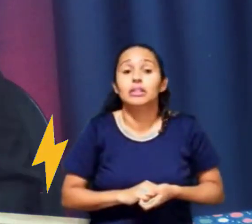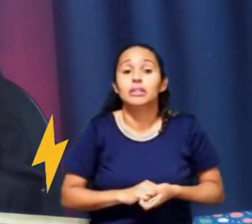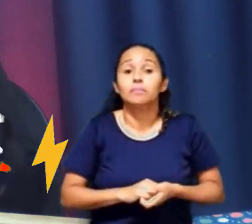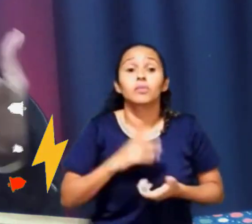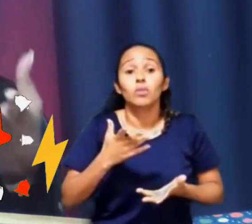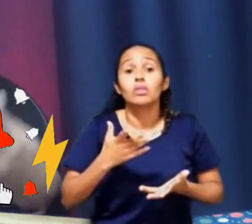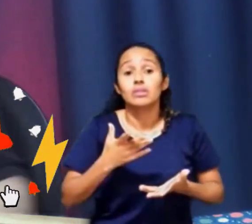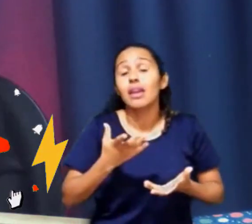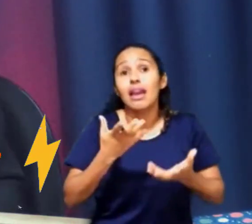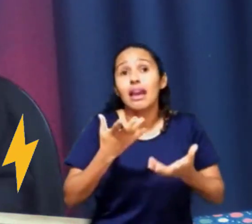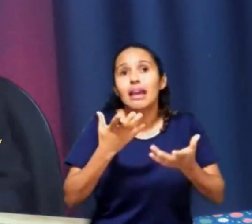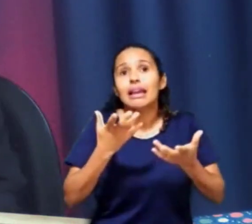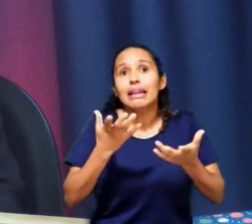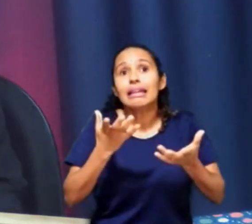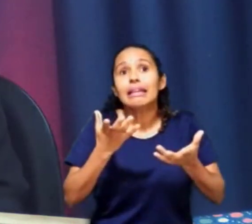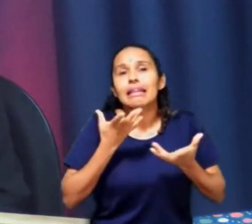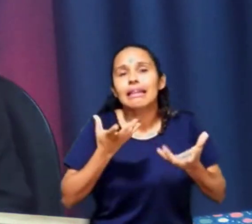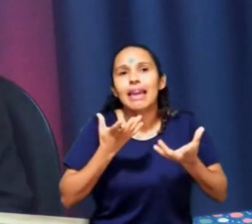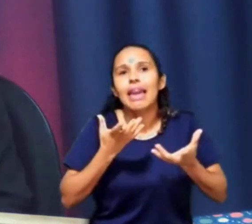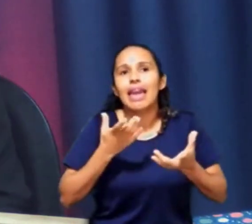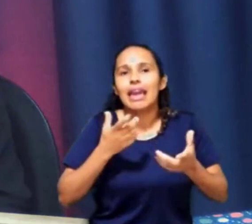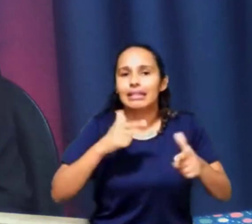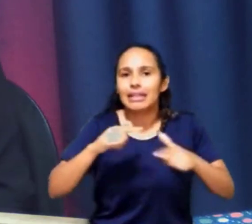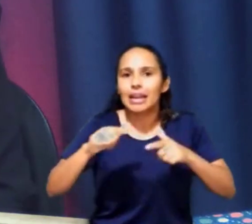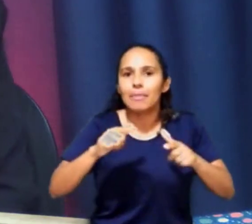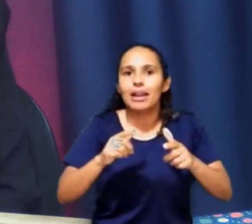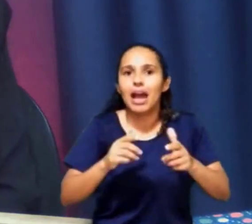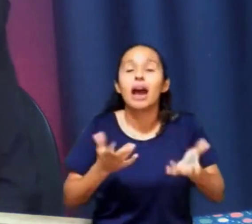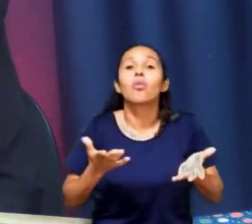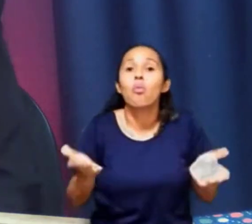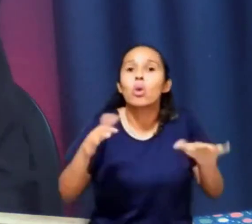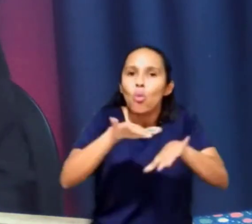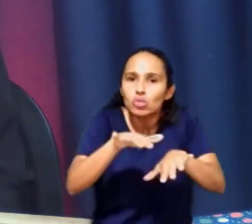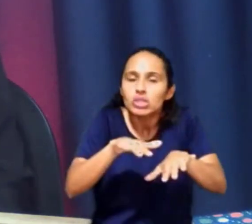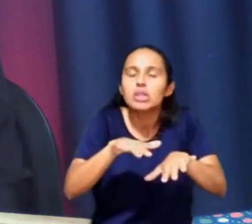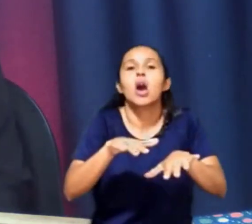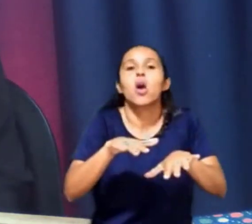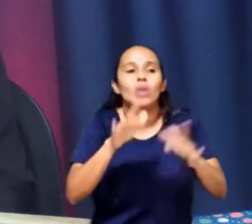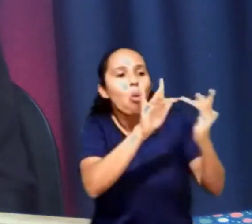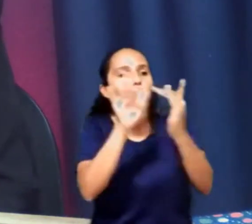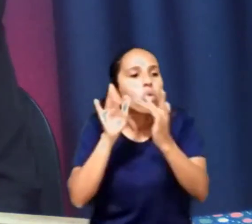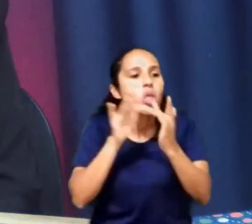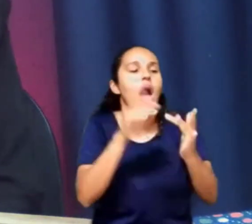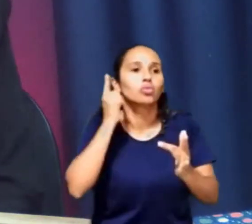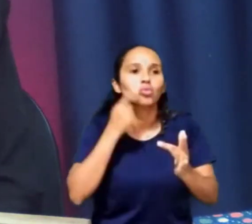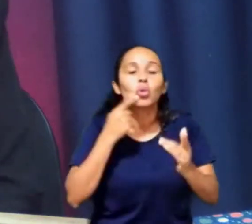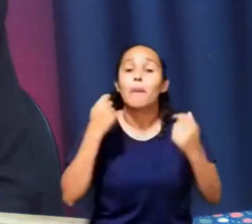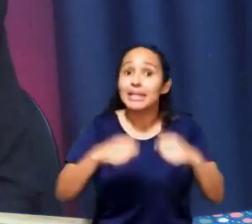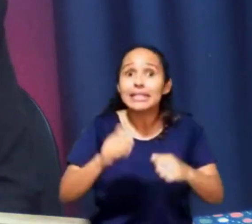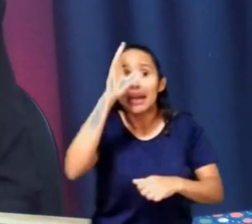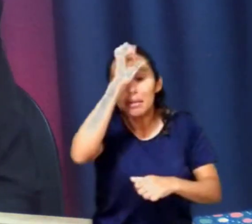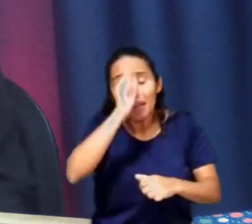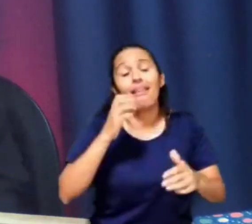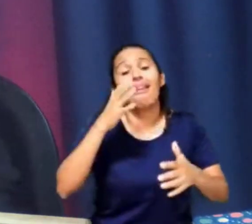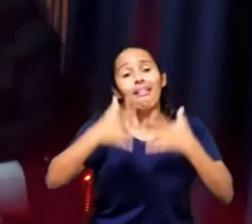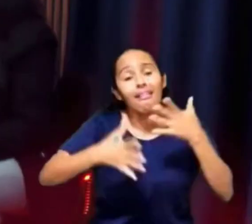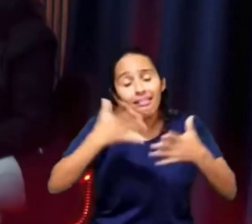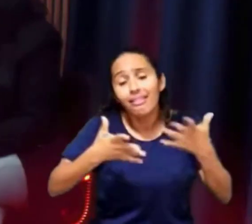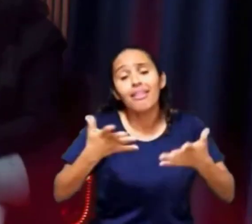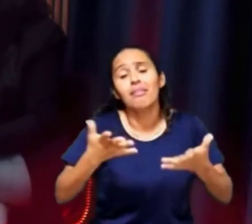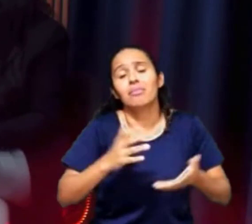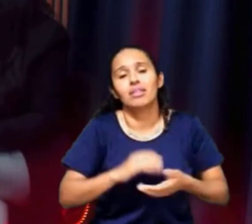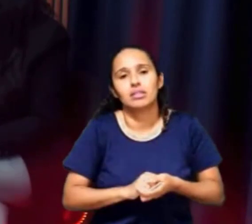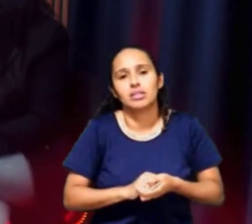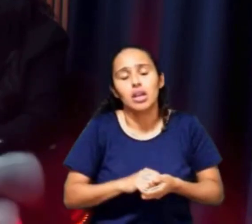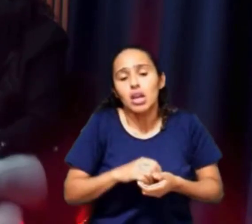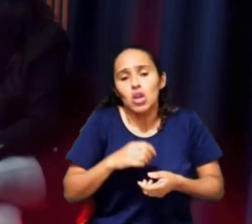ter um contato com o surdo, você pode aprender Libras. Você não precisa se tornar um profissional da área. Na área da educação. Entrava em contato